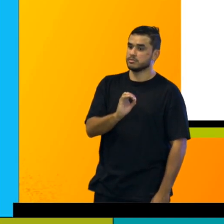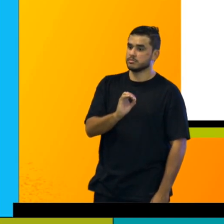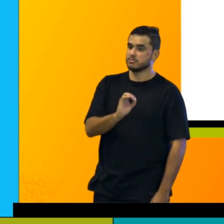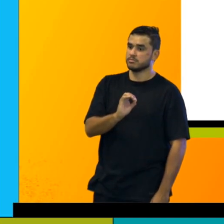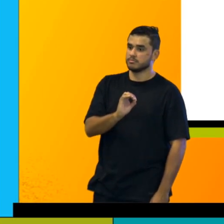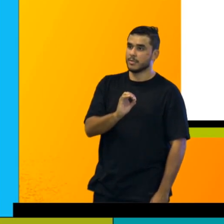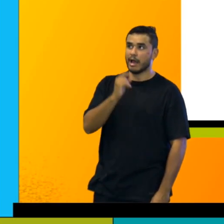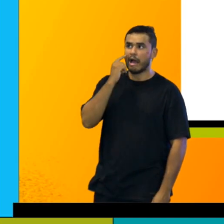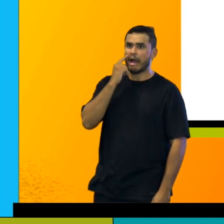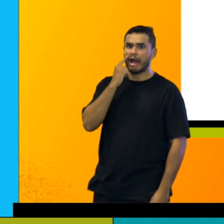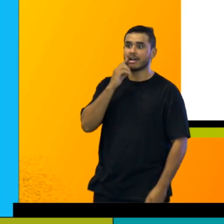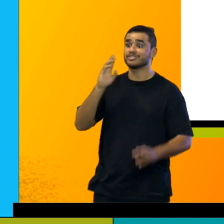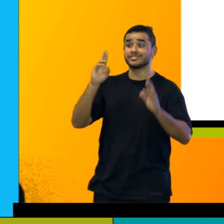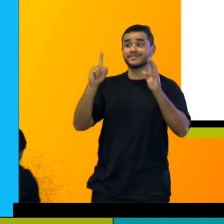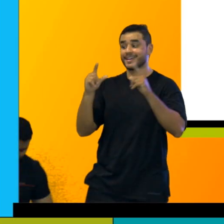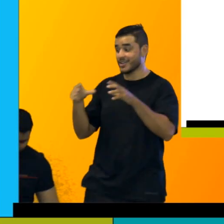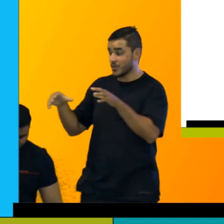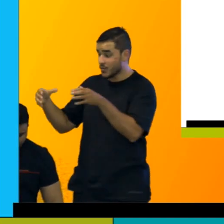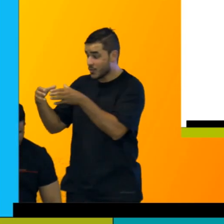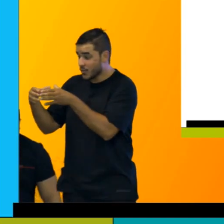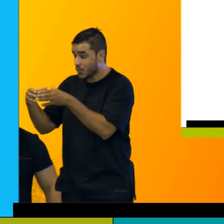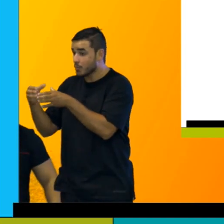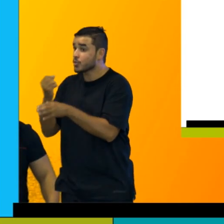0. Resultado final,